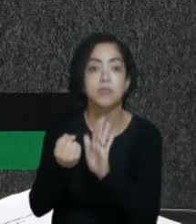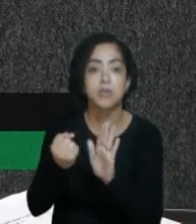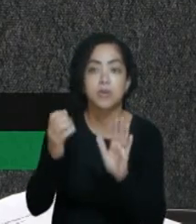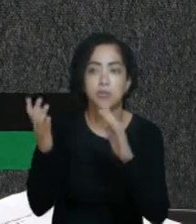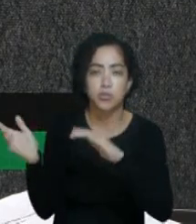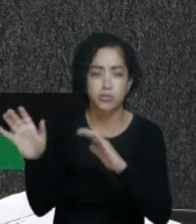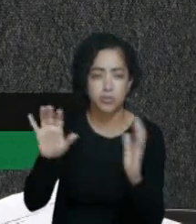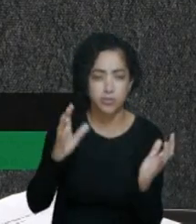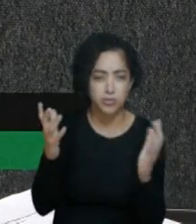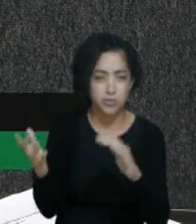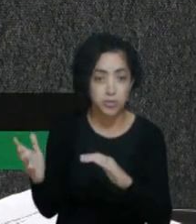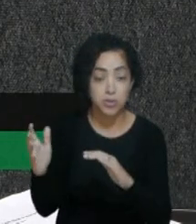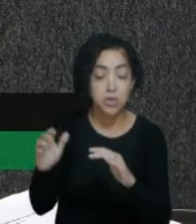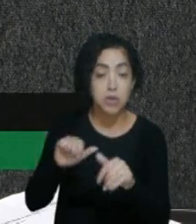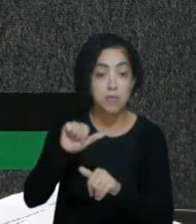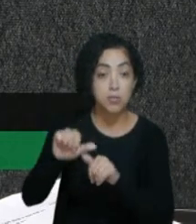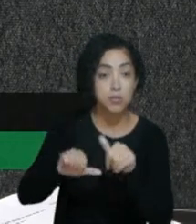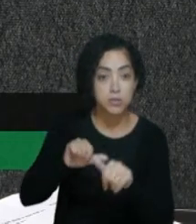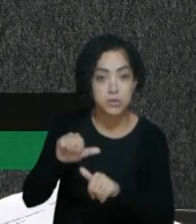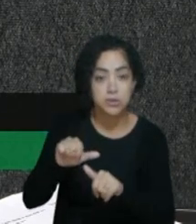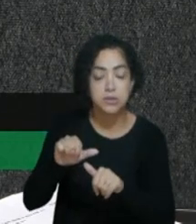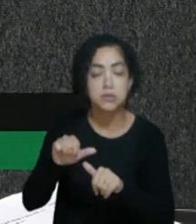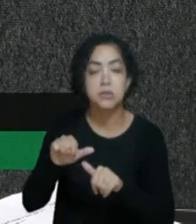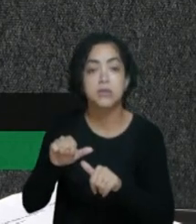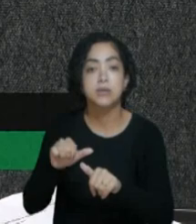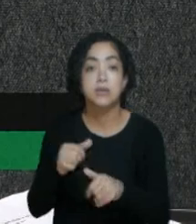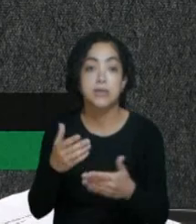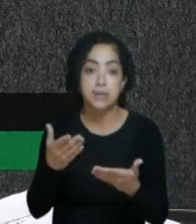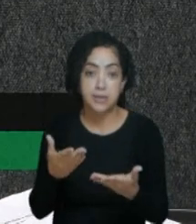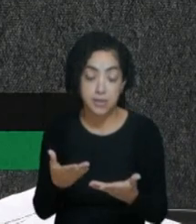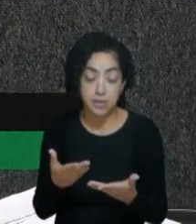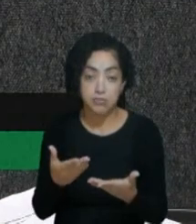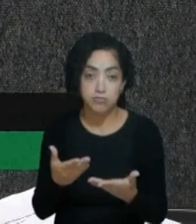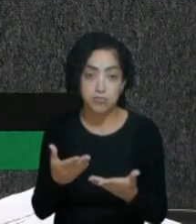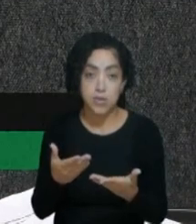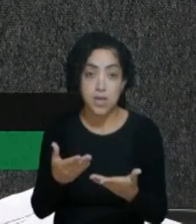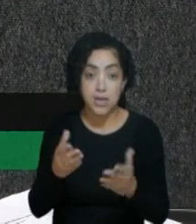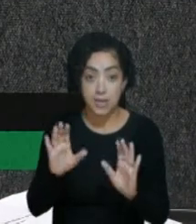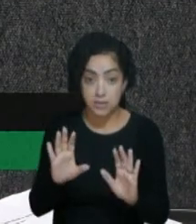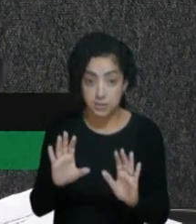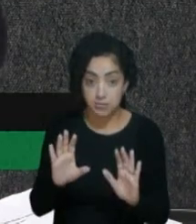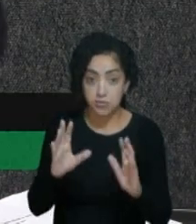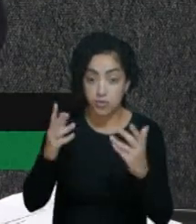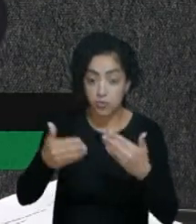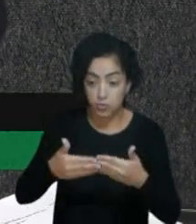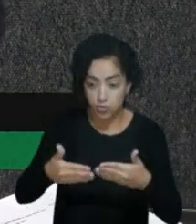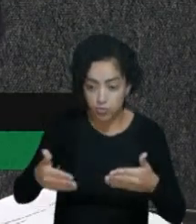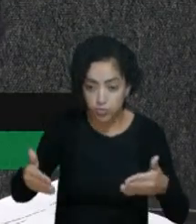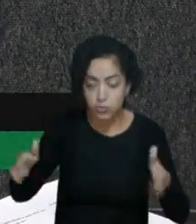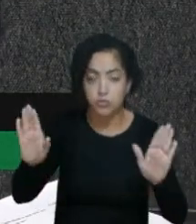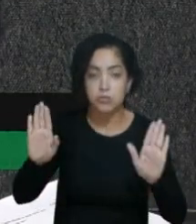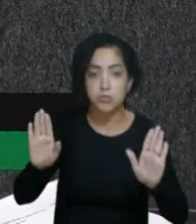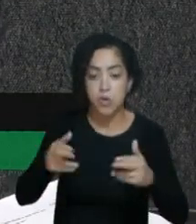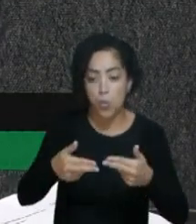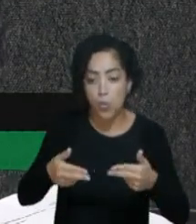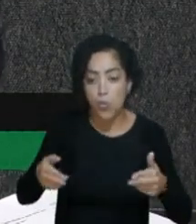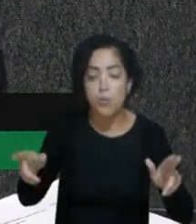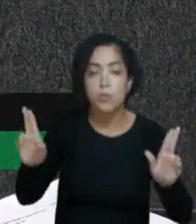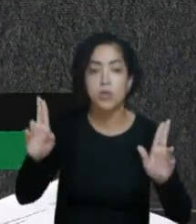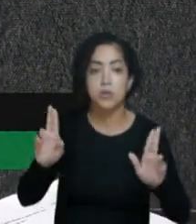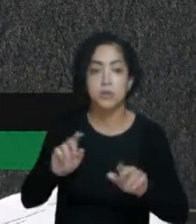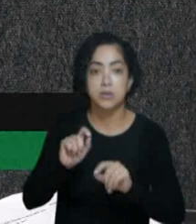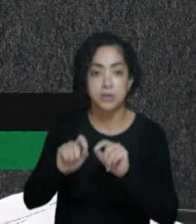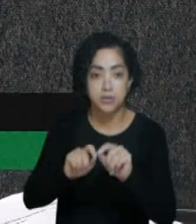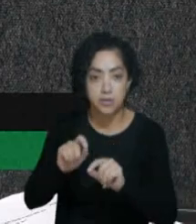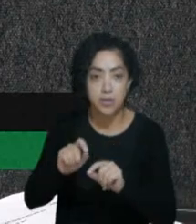climático a Federação dos pescadores de Santa Catarina considera o evento oficial da abertura da safra da Tainha aquele realizado na